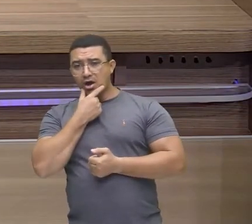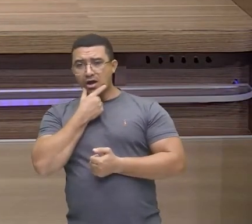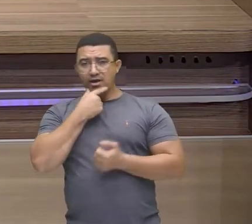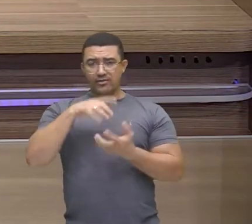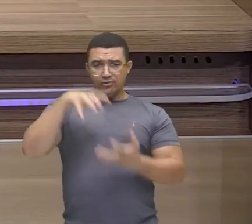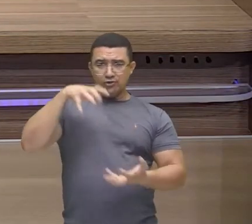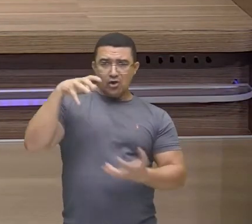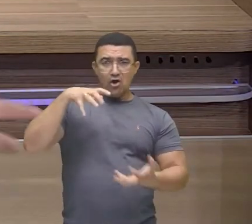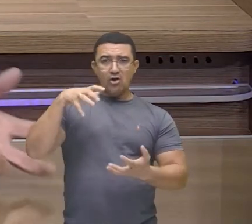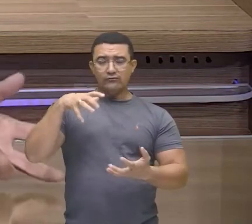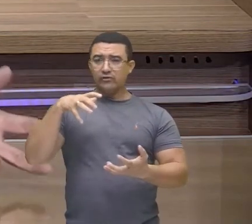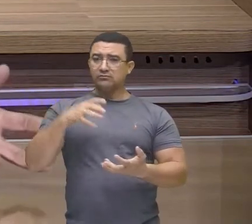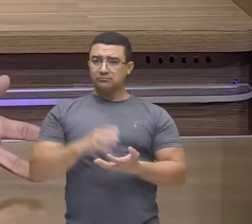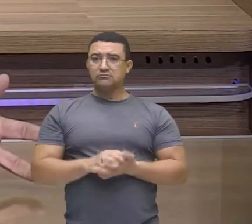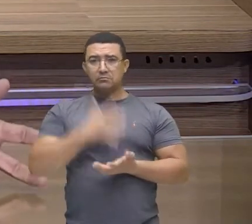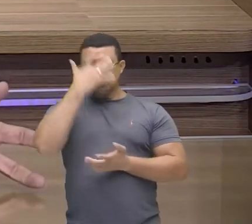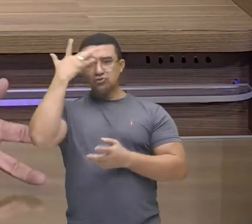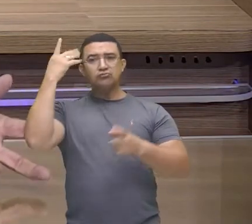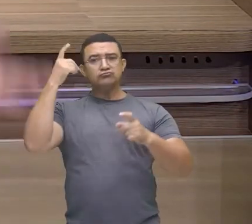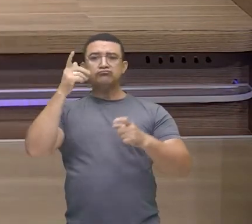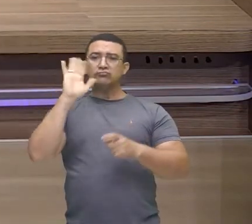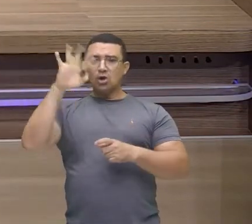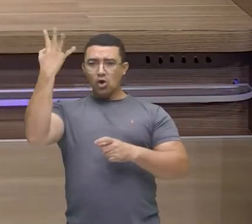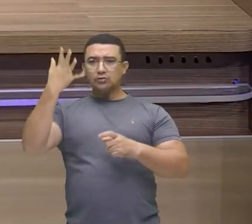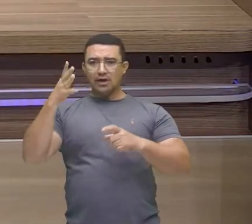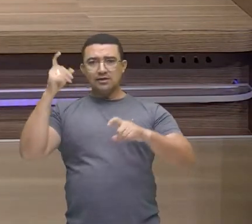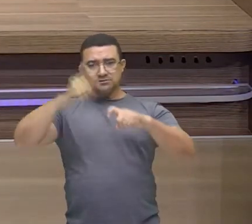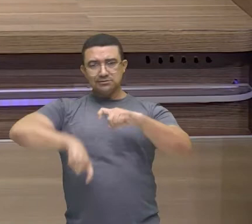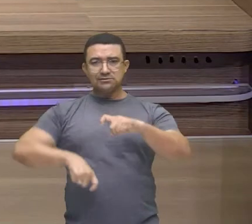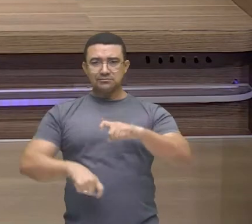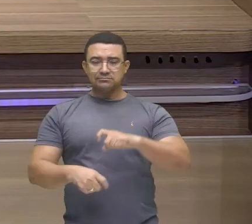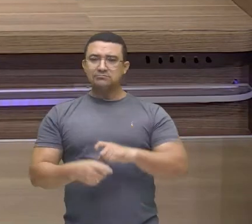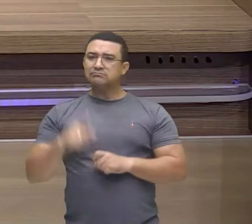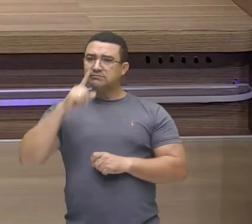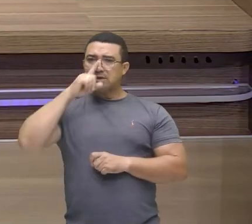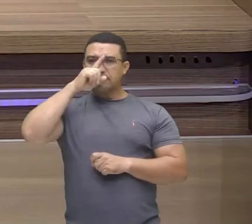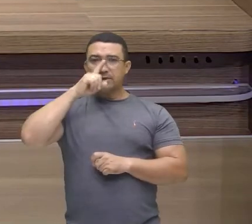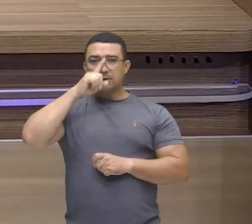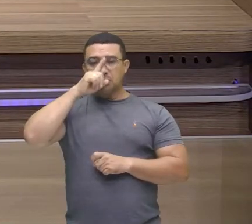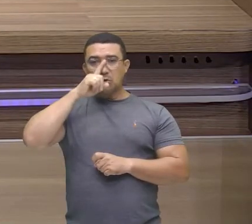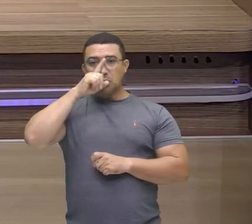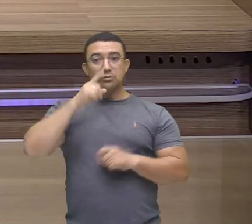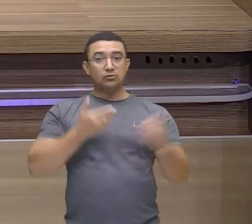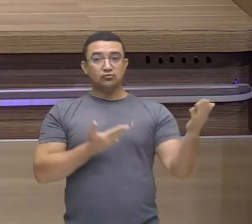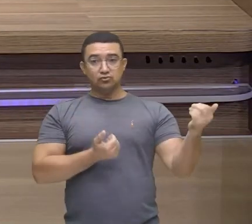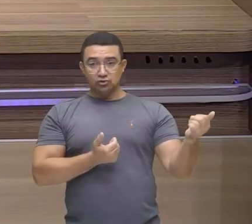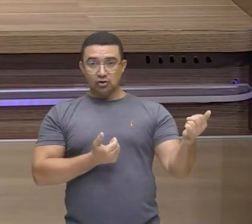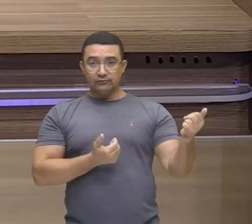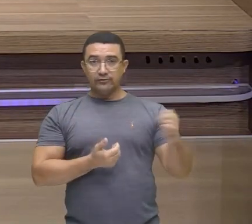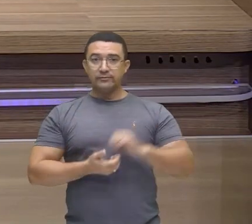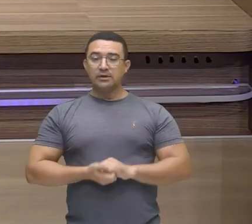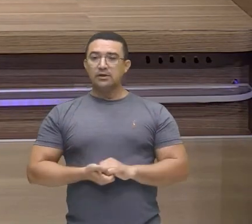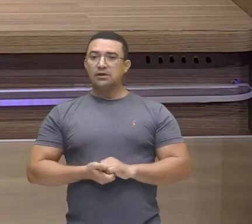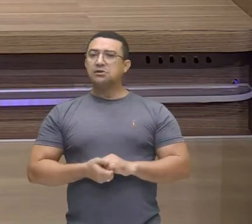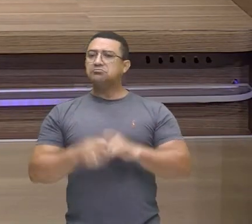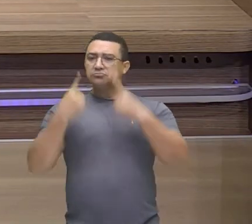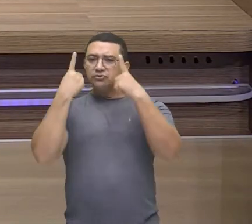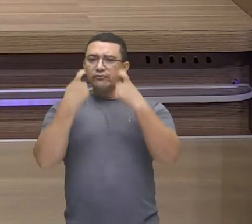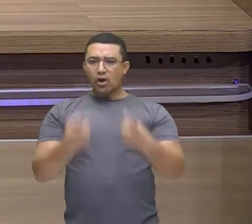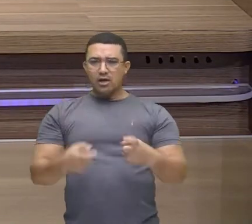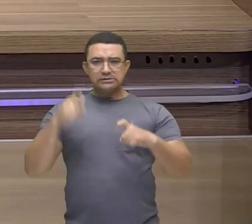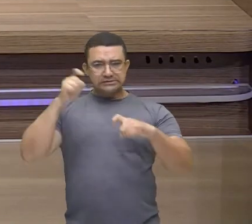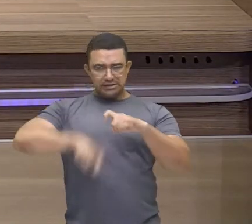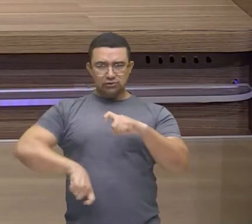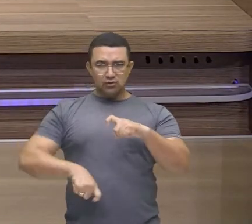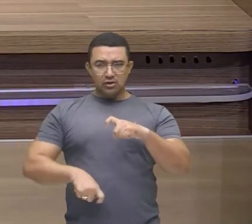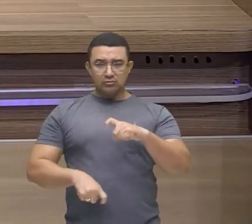falando com 3 pessoas ao mesmo tempo, sabe? E o perigo em volta. Então, o adolescente, que sofre um abuso muito maior, e especialmente